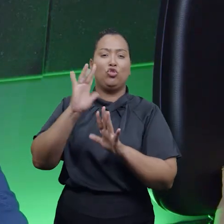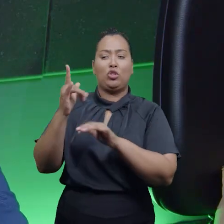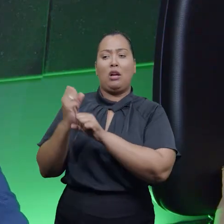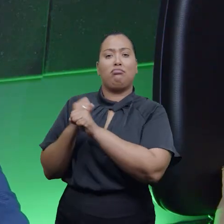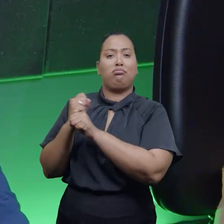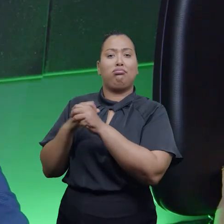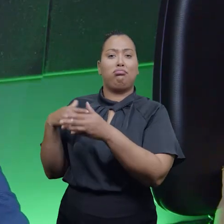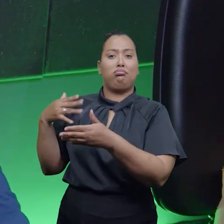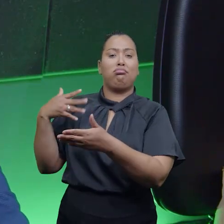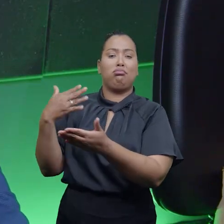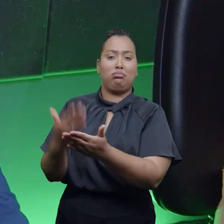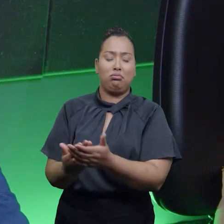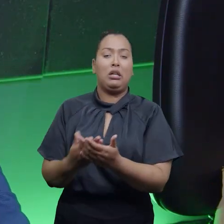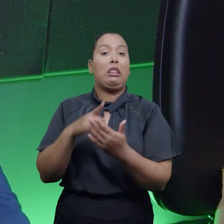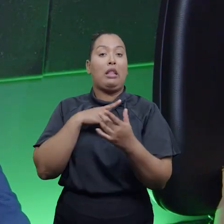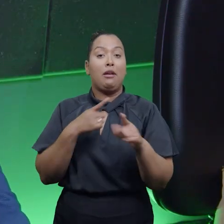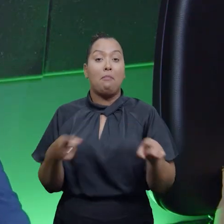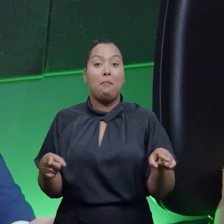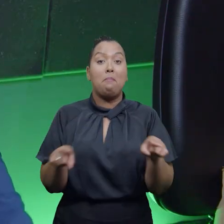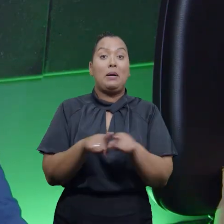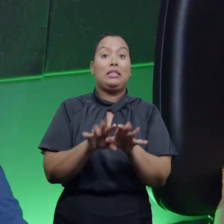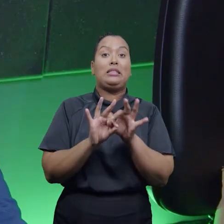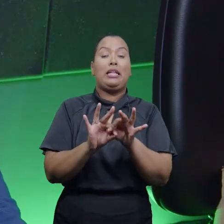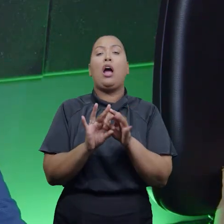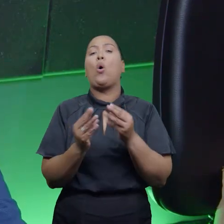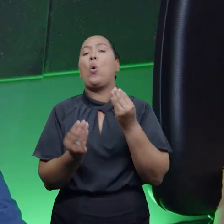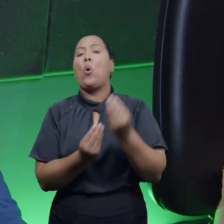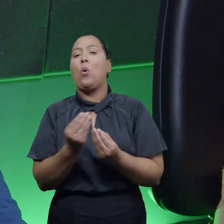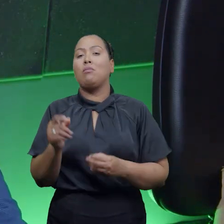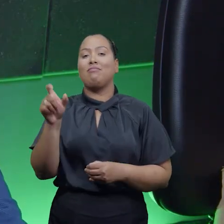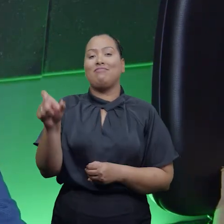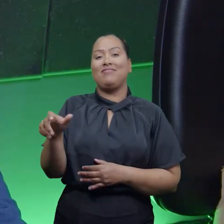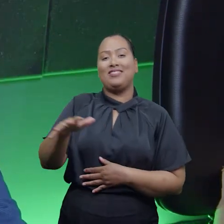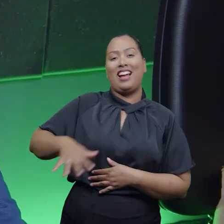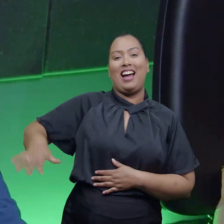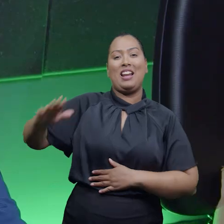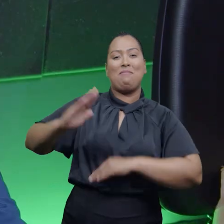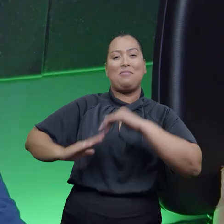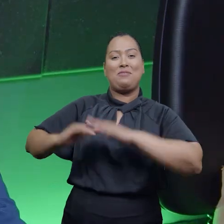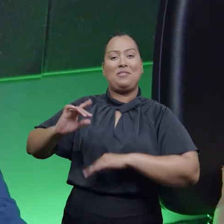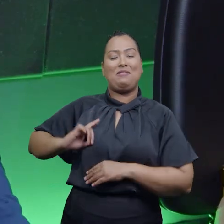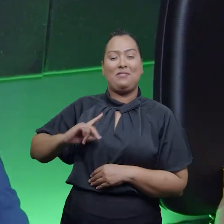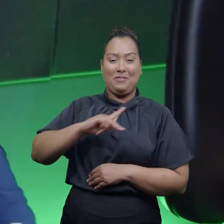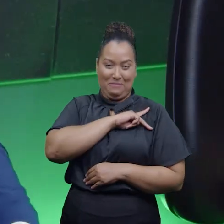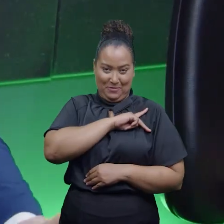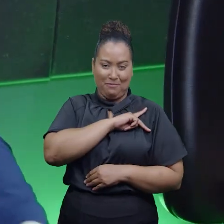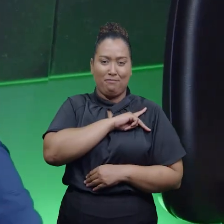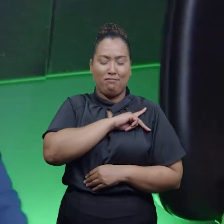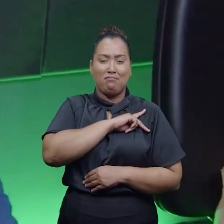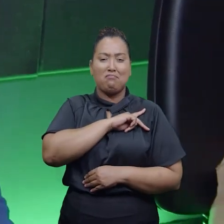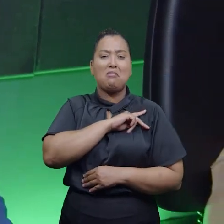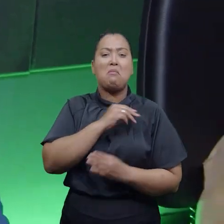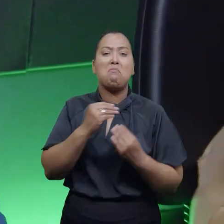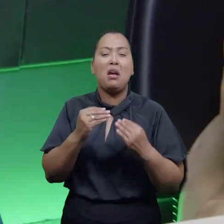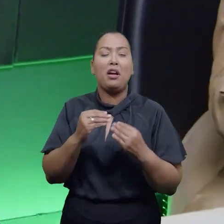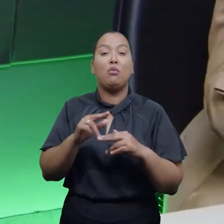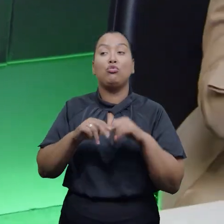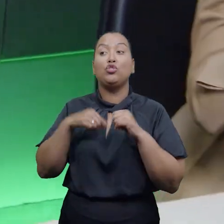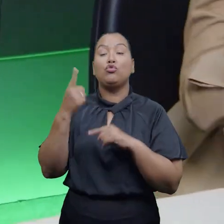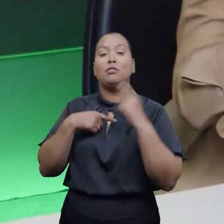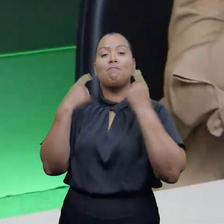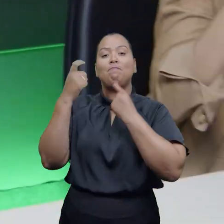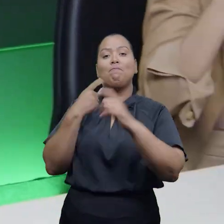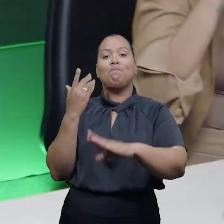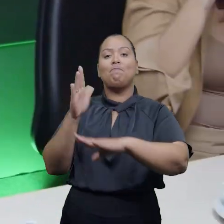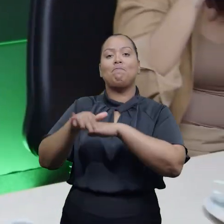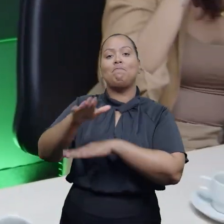anos temos aí feito uma parceria muito profícua com a Defensoria Pública do estado de Goiás sobretudo nessa matéria de